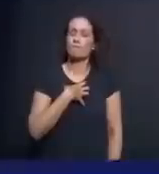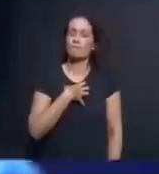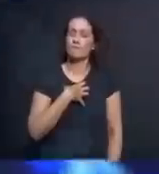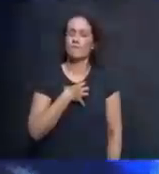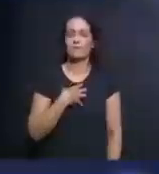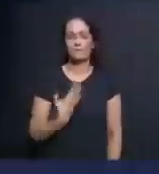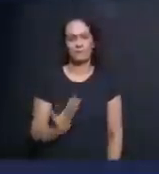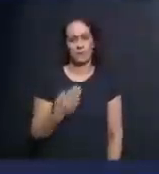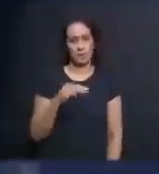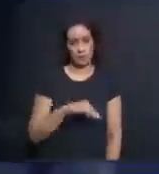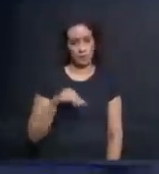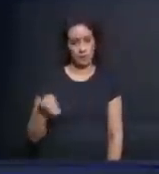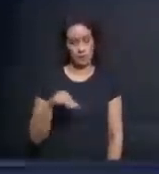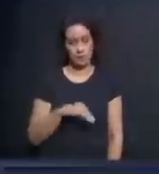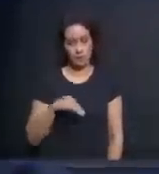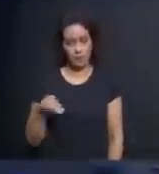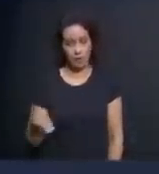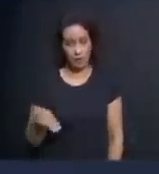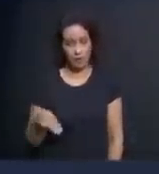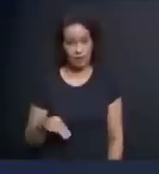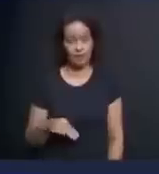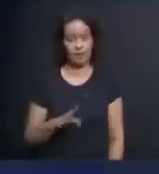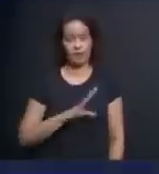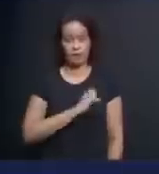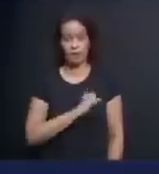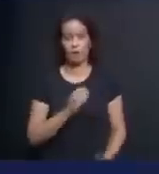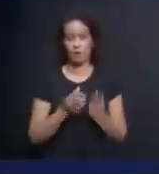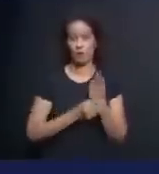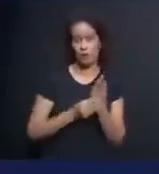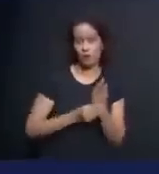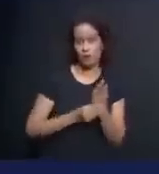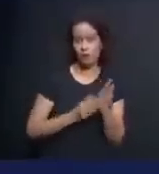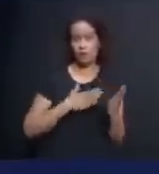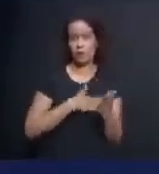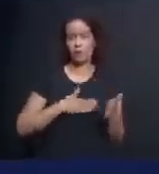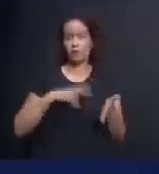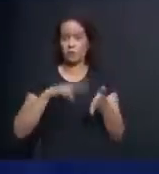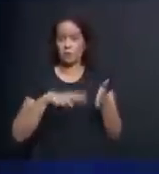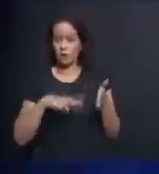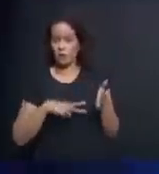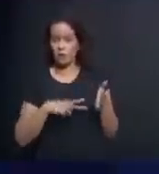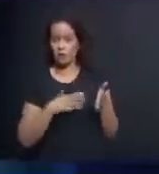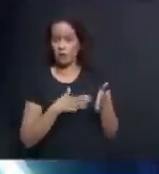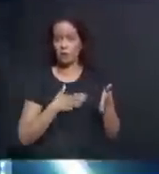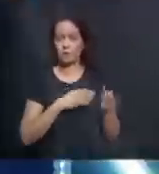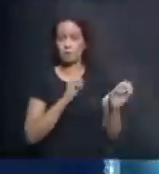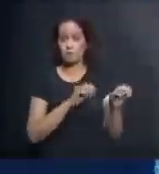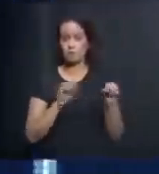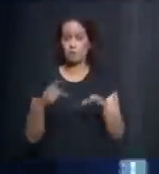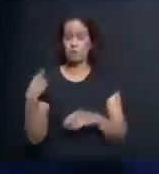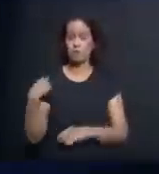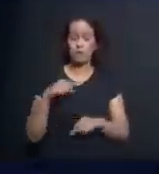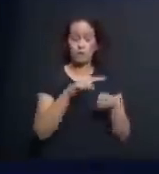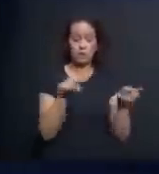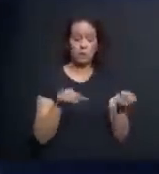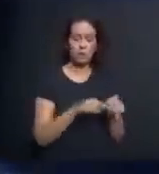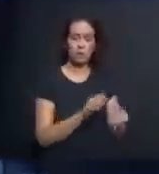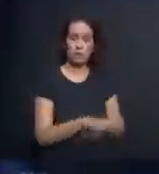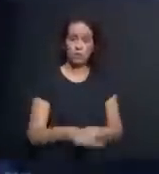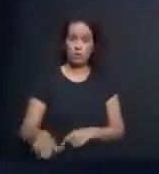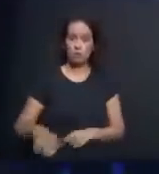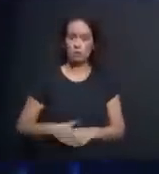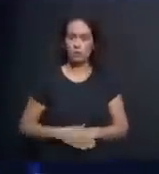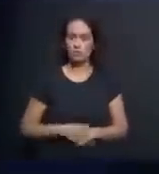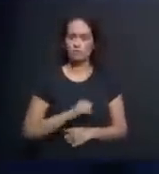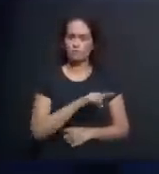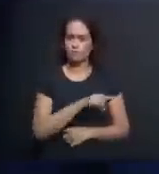Você é mestre, você é Jedi, você gosta de livro, você gosta de ler, você gosta de ensinar. Vai para a salinha das crianças. Se você der conta daquilo ali, você dá conta